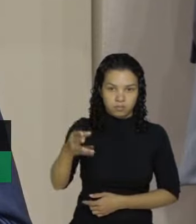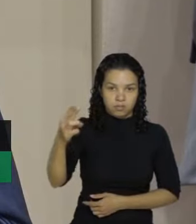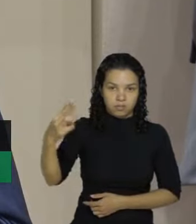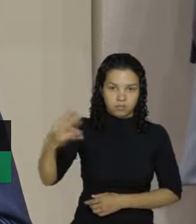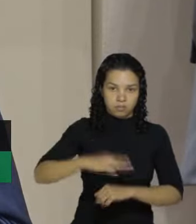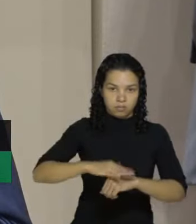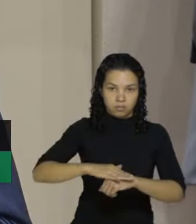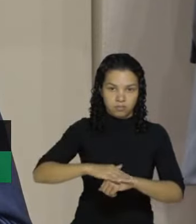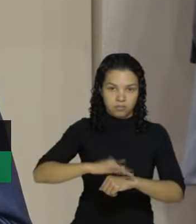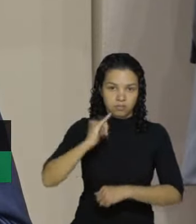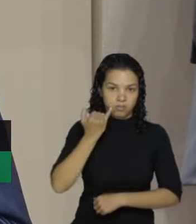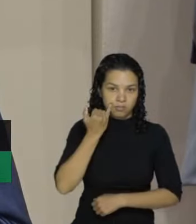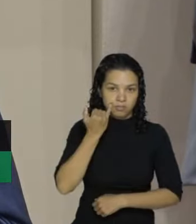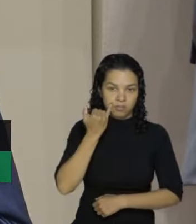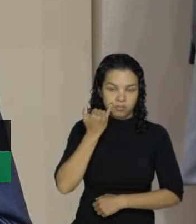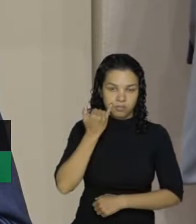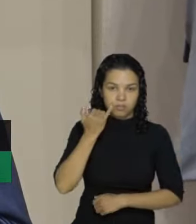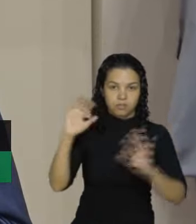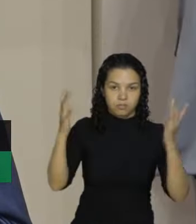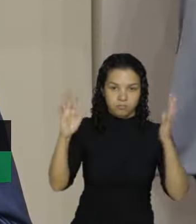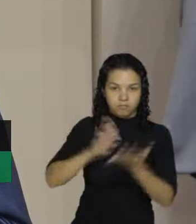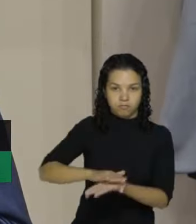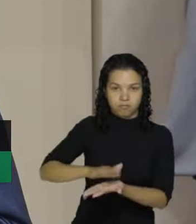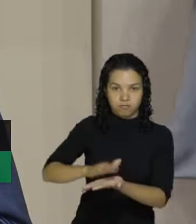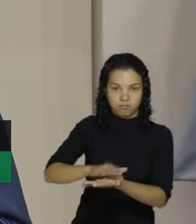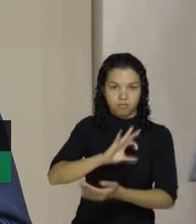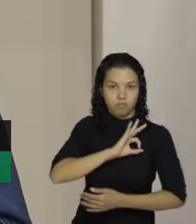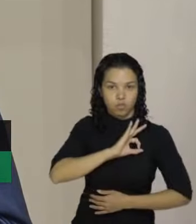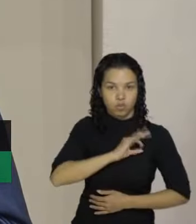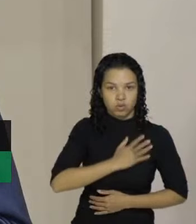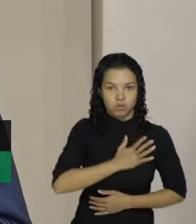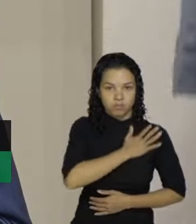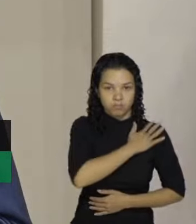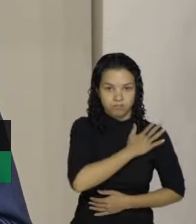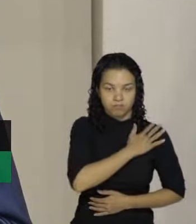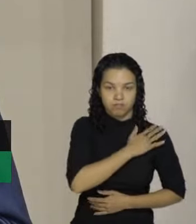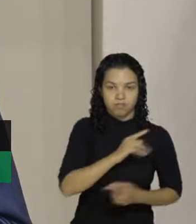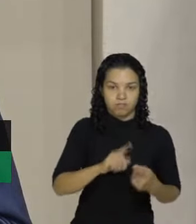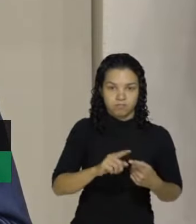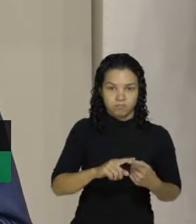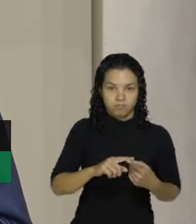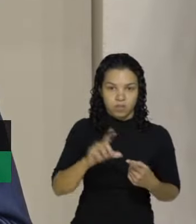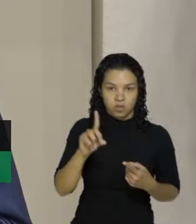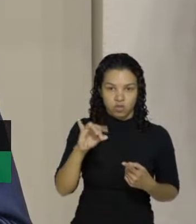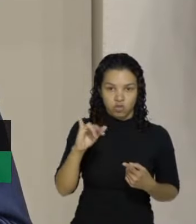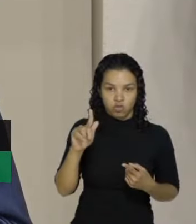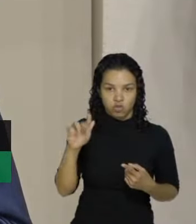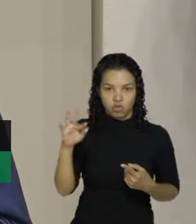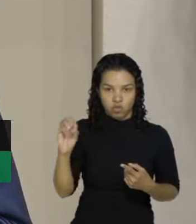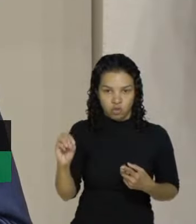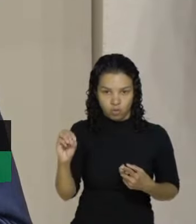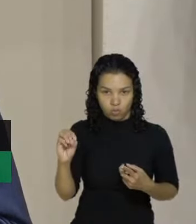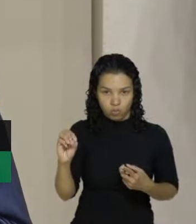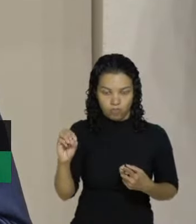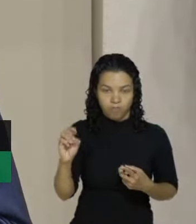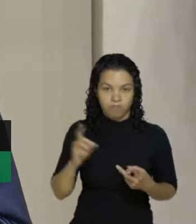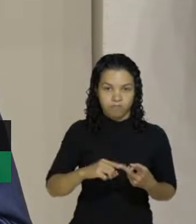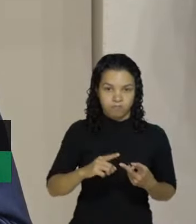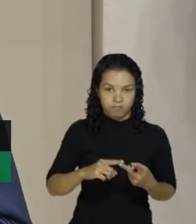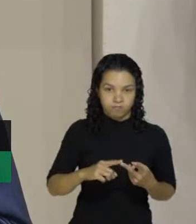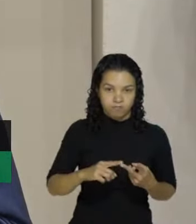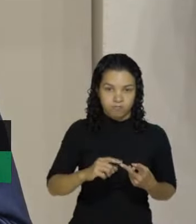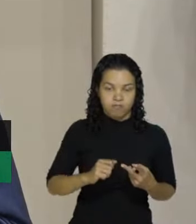autoria do deputado Jessé Lopes, manifestando aplausos aos policiais militares Cabo PM Diego Fagundes Dutra Paim e